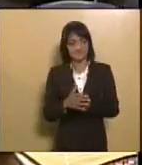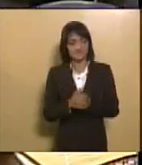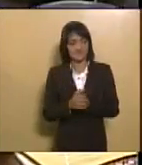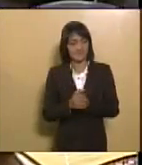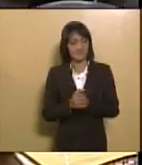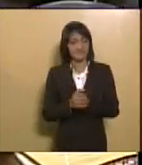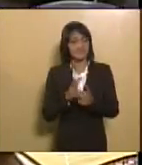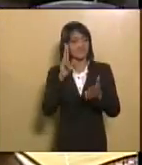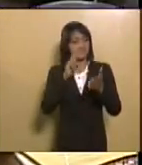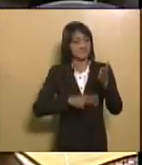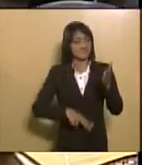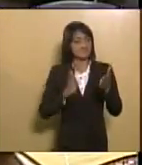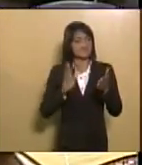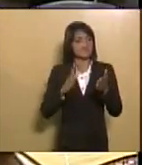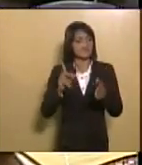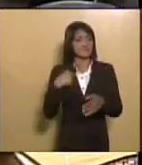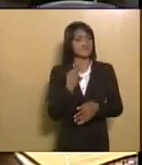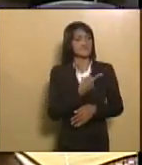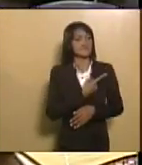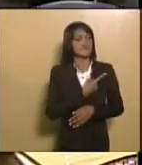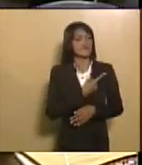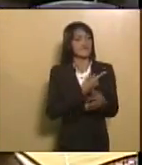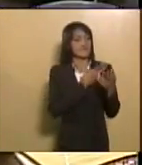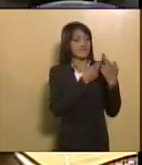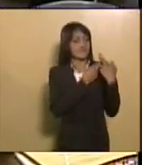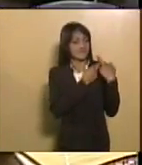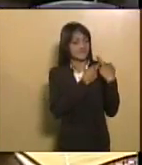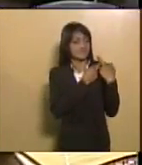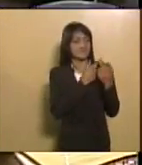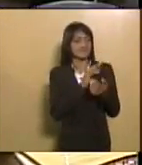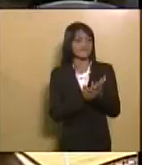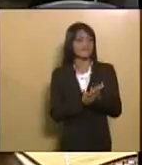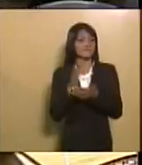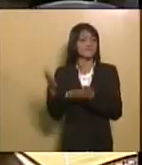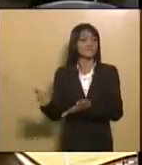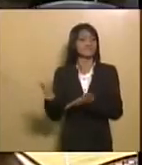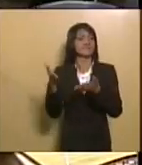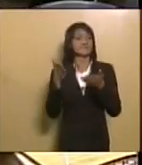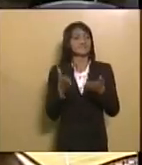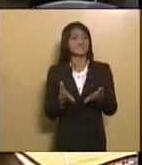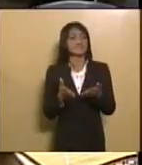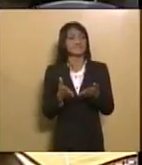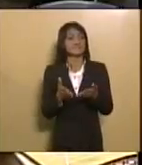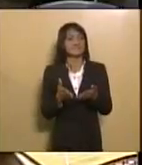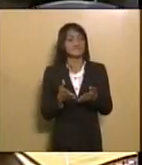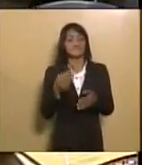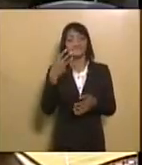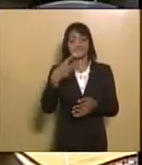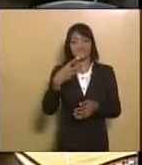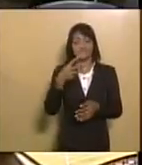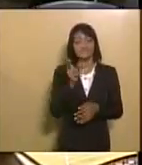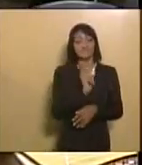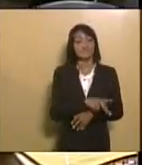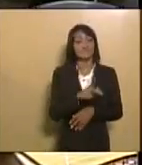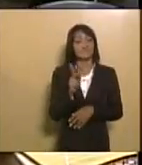foi lido o requerimento de nossa autoria, onde convidamos os três